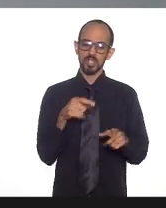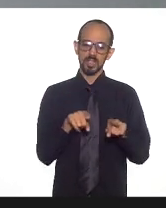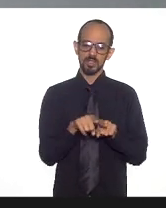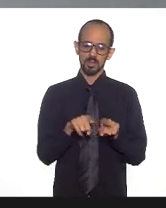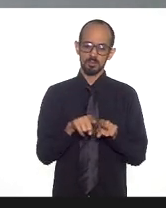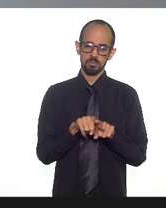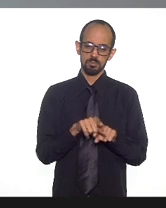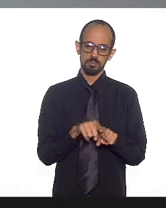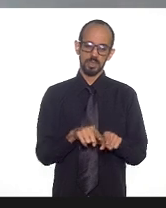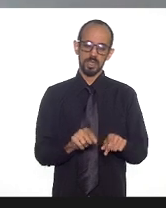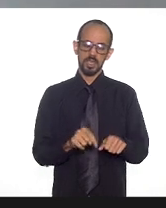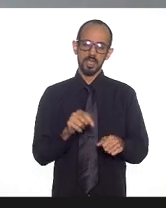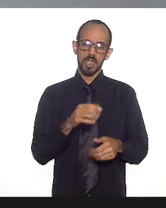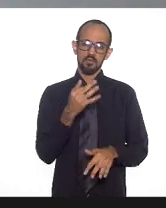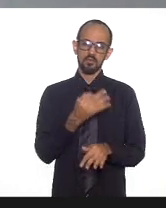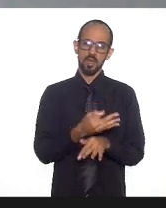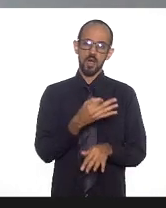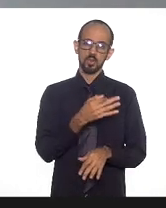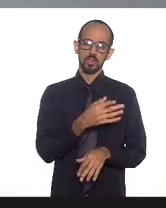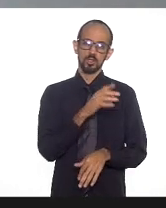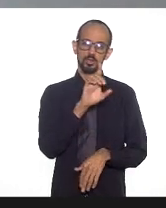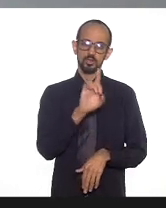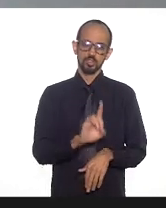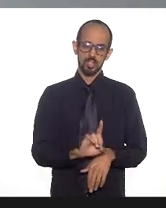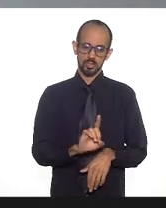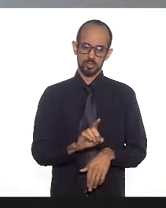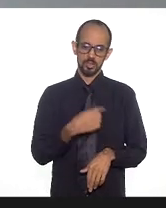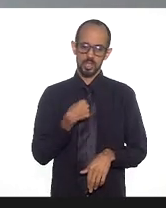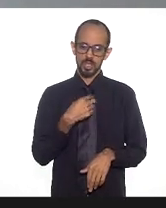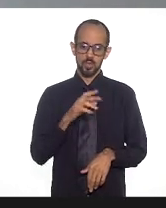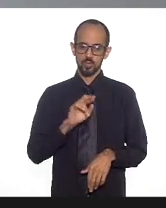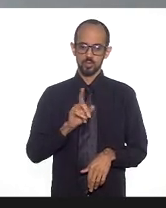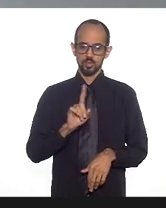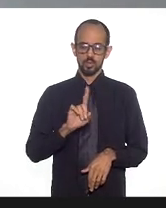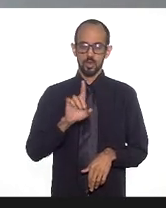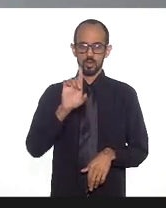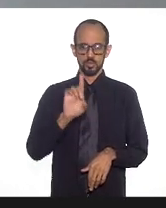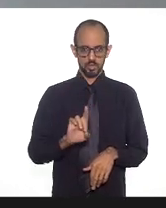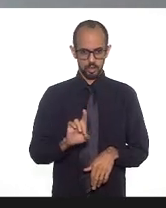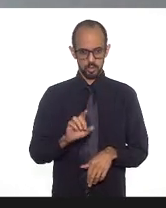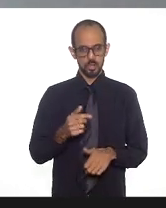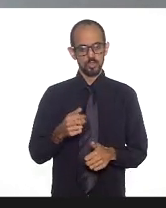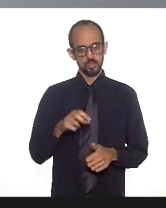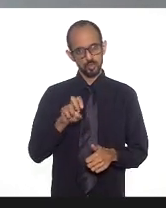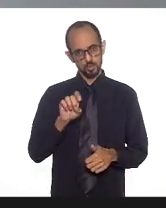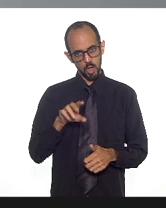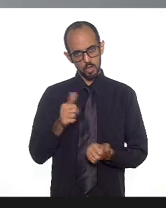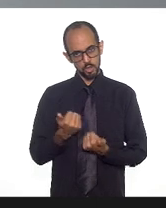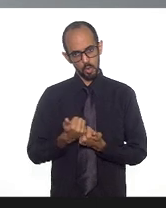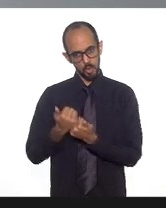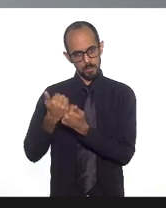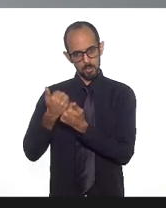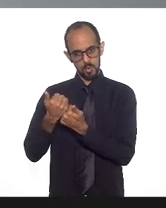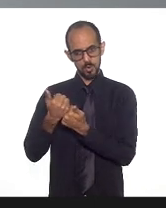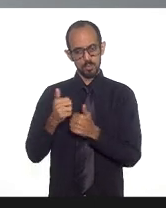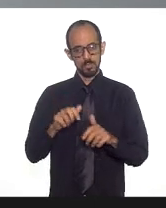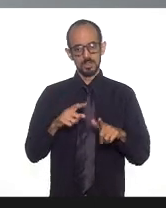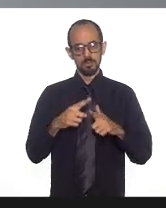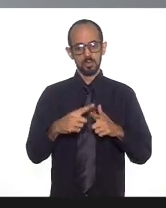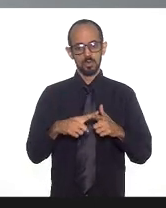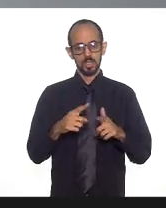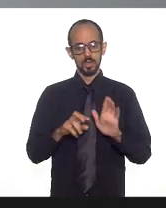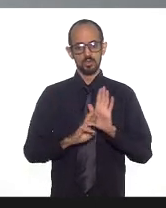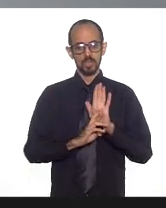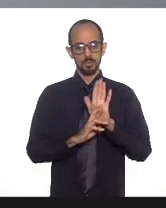ausência dos companheiros da direção coletiva do sindicato. Eu não sou da direção, sou apenas da base, e fui dar essa representação porque os colegas hoje estão